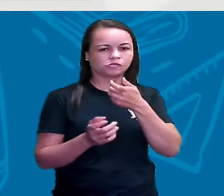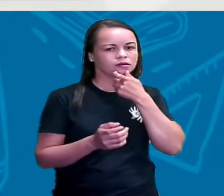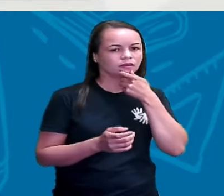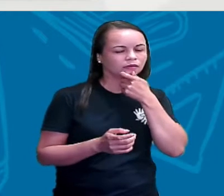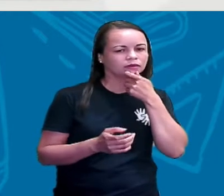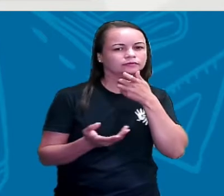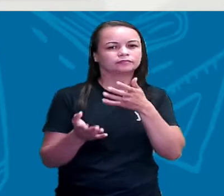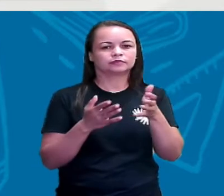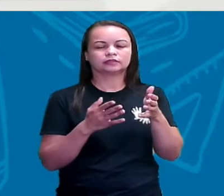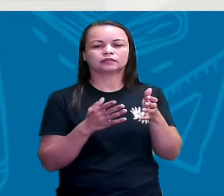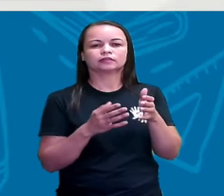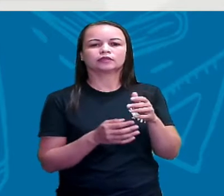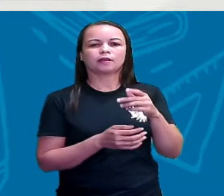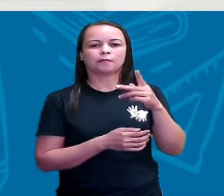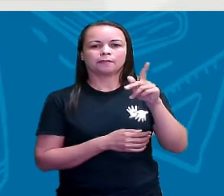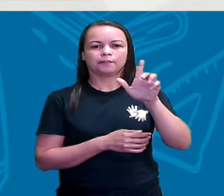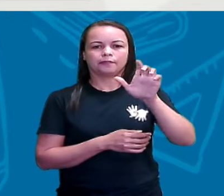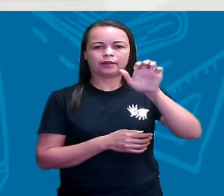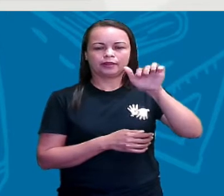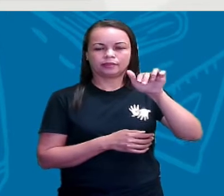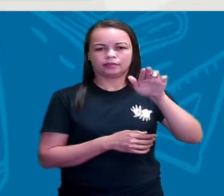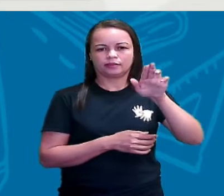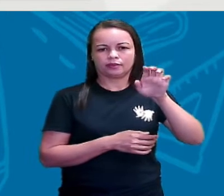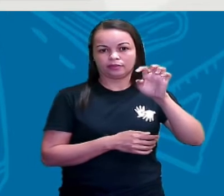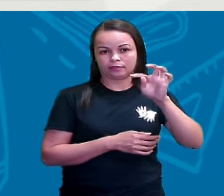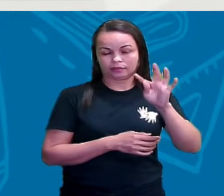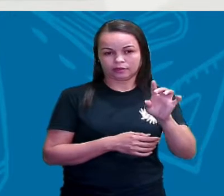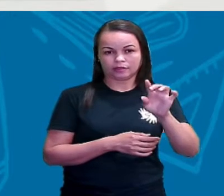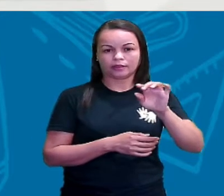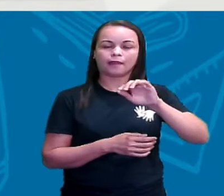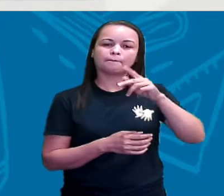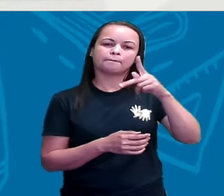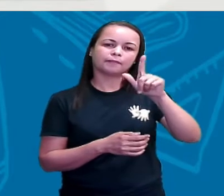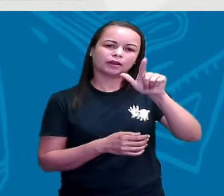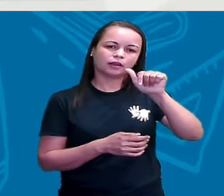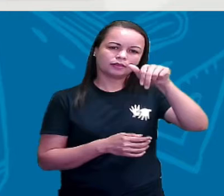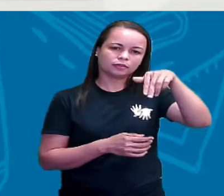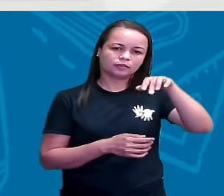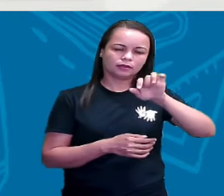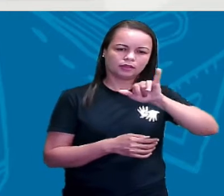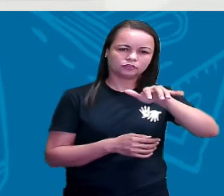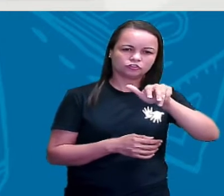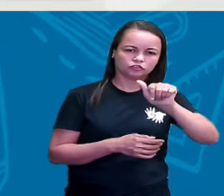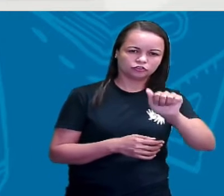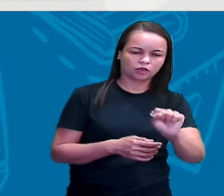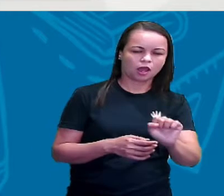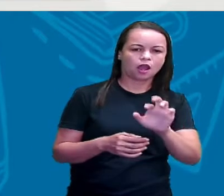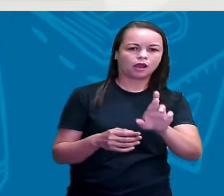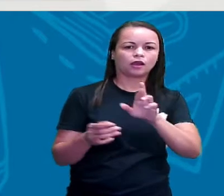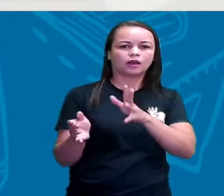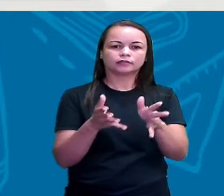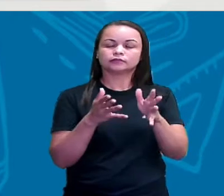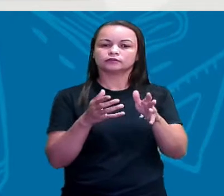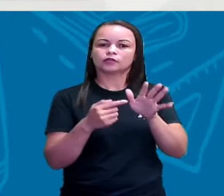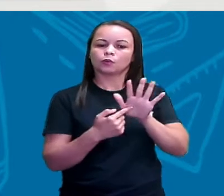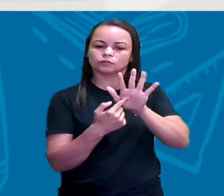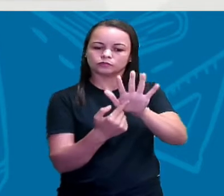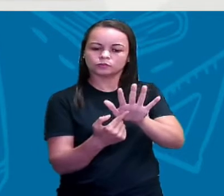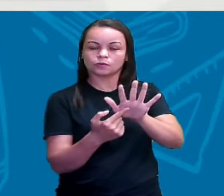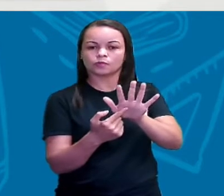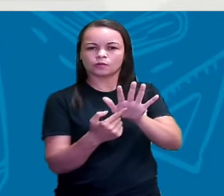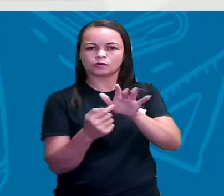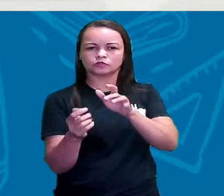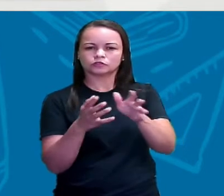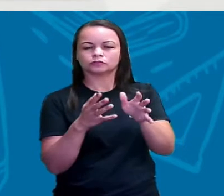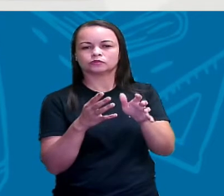tornou planned. Dobrou-se a última letra, que foi N, e acrescentou aí o ED. E to